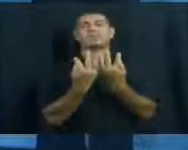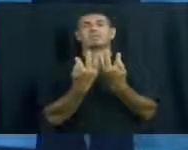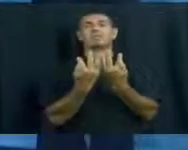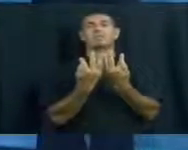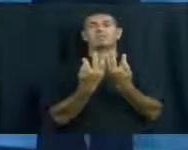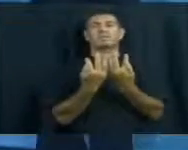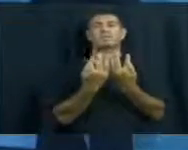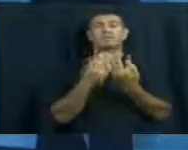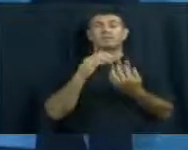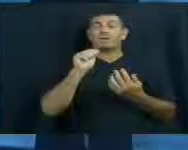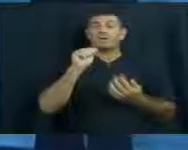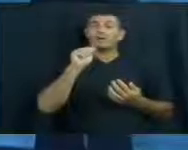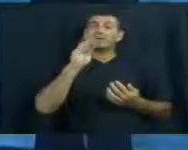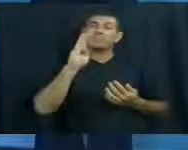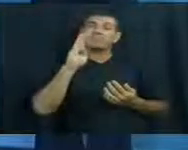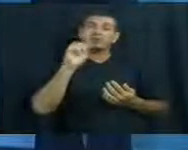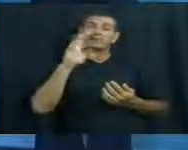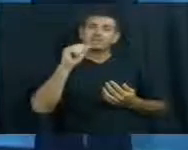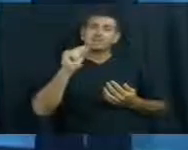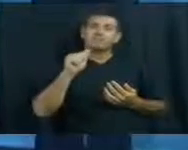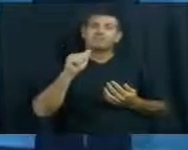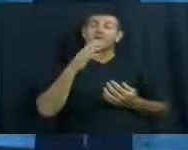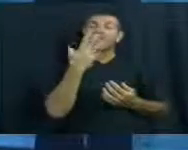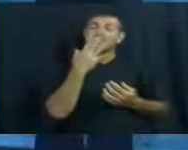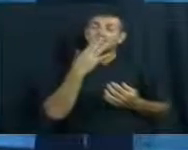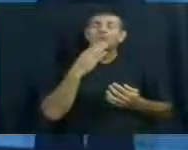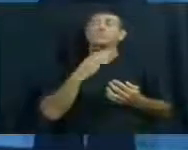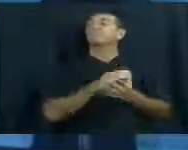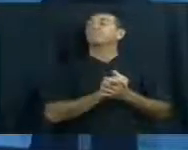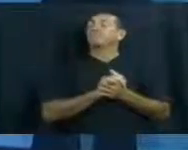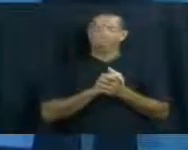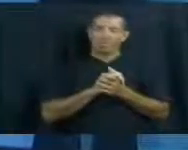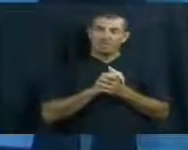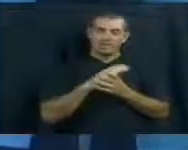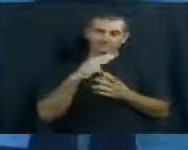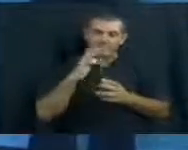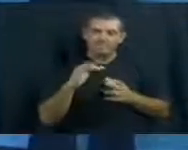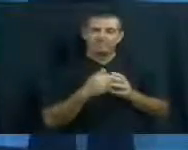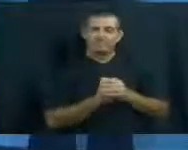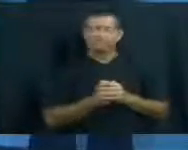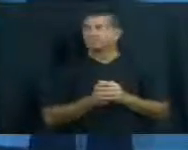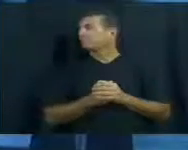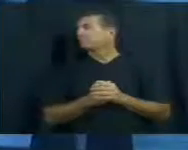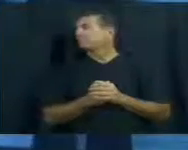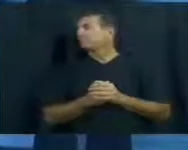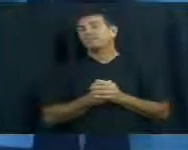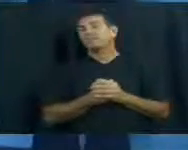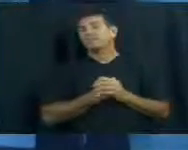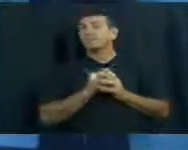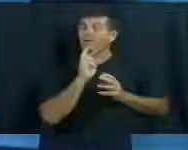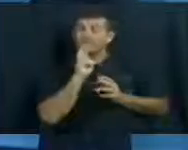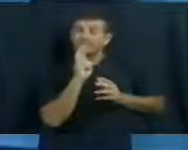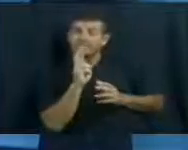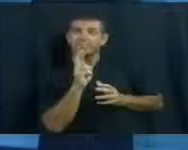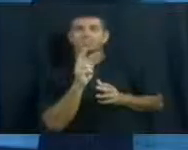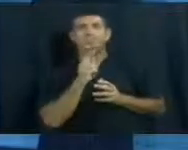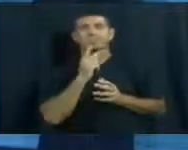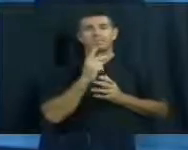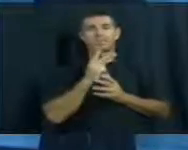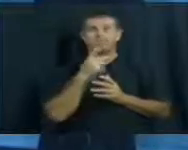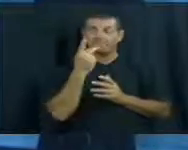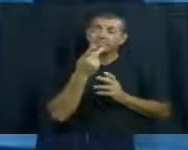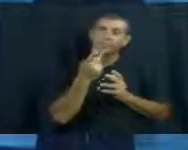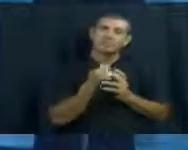agora a BACAF e o Carnaval de Cabo Frio. Obrigado. Maravilha. De fundo do coração. Maravilha. Perdão, só quero dar um recadinho, até por um comentário que eu